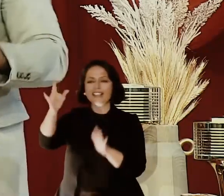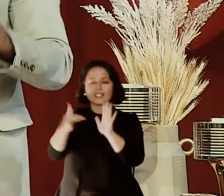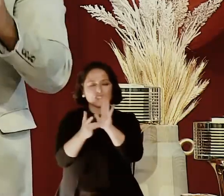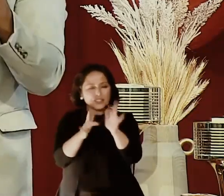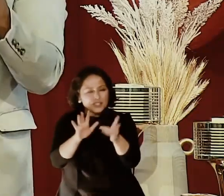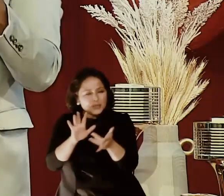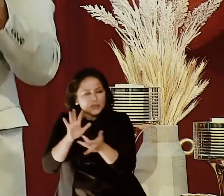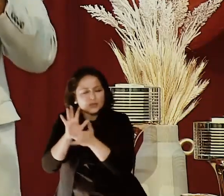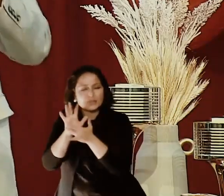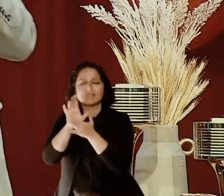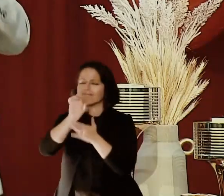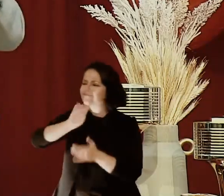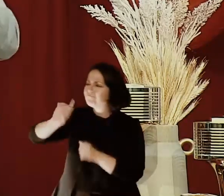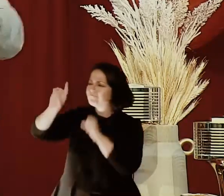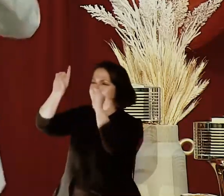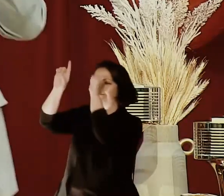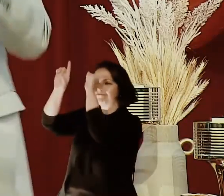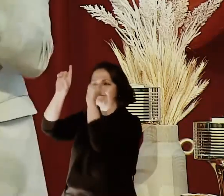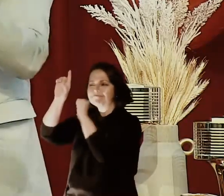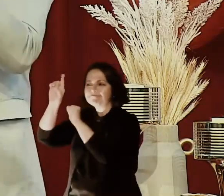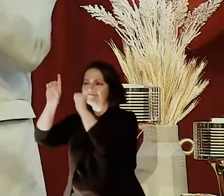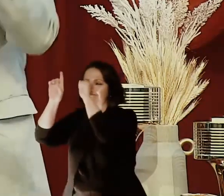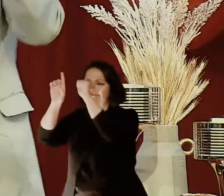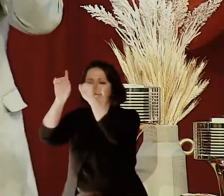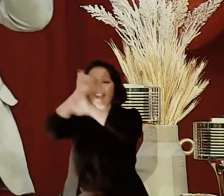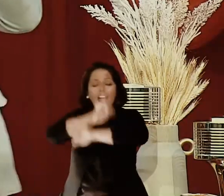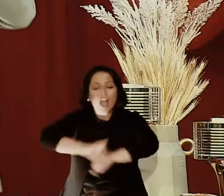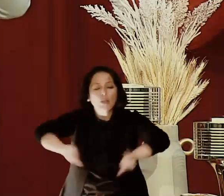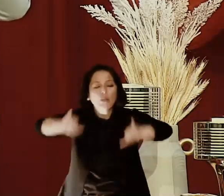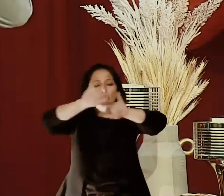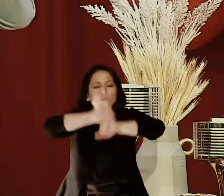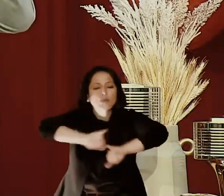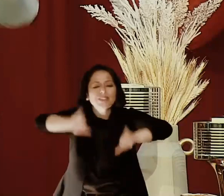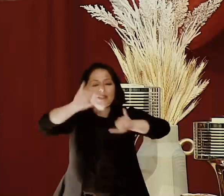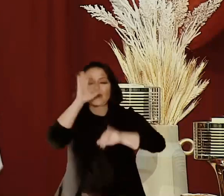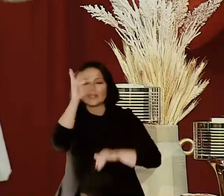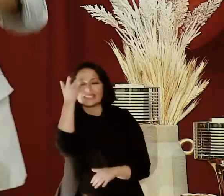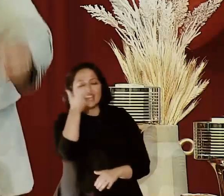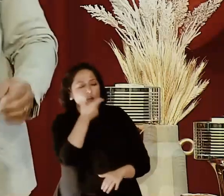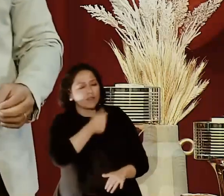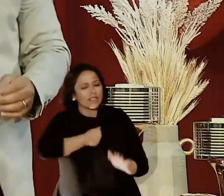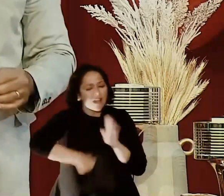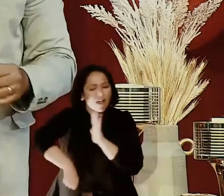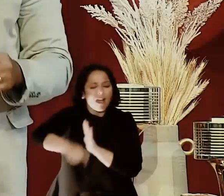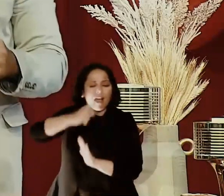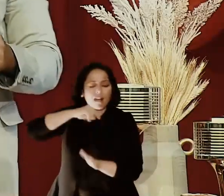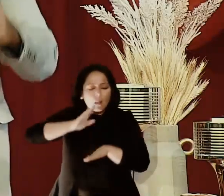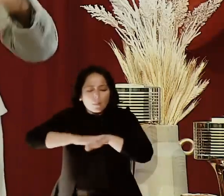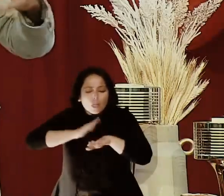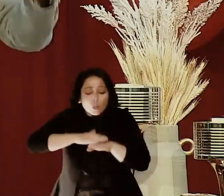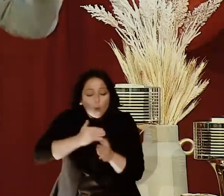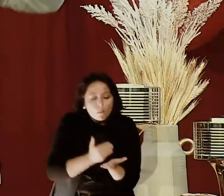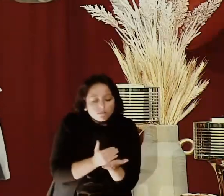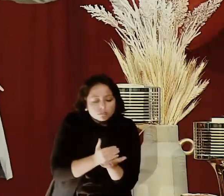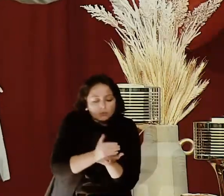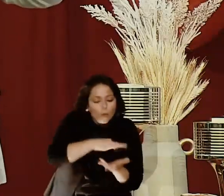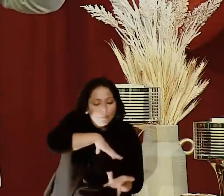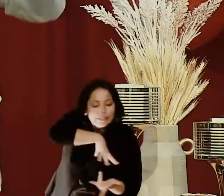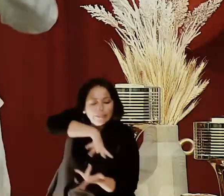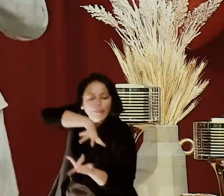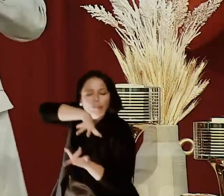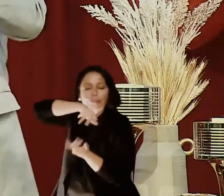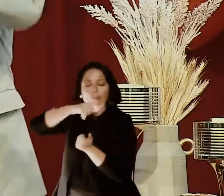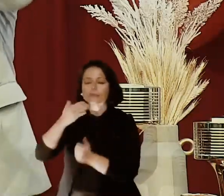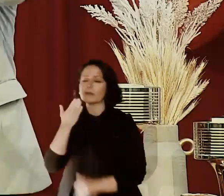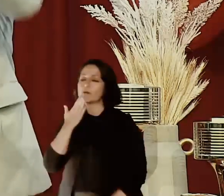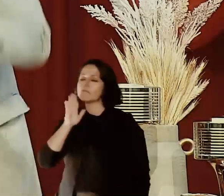Nós estamos falando de um Deus que anunciou o Salvador por milênios, antes de ser manifestado ao mundo, e ele cumpriu